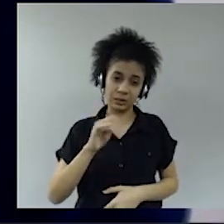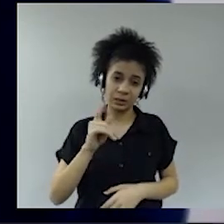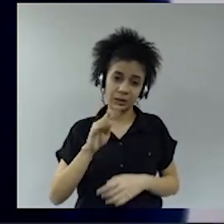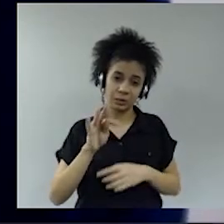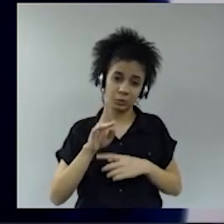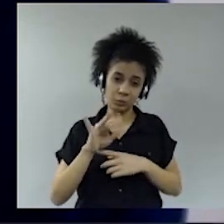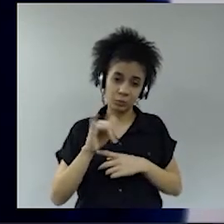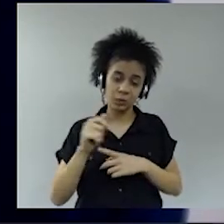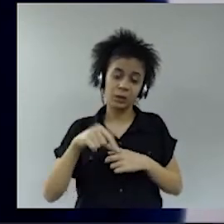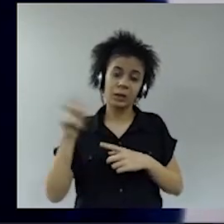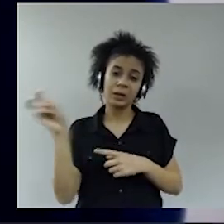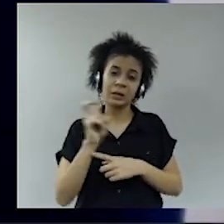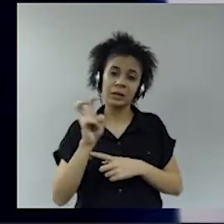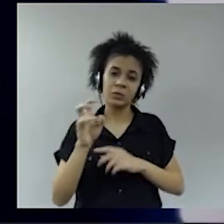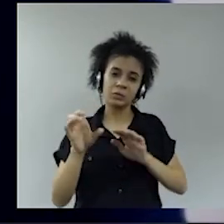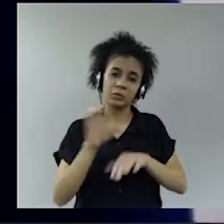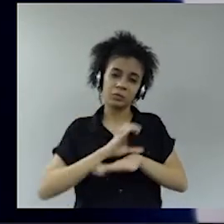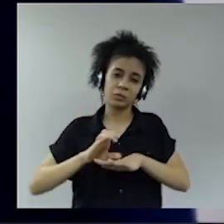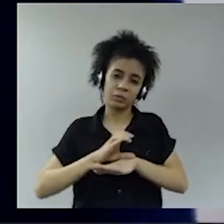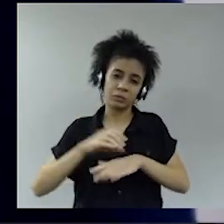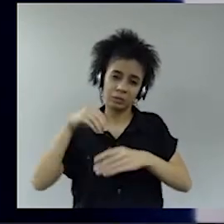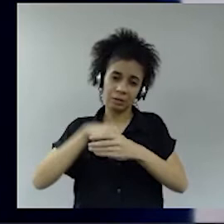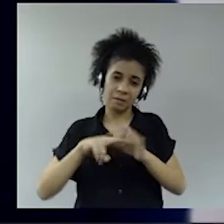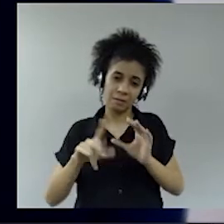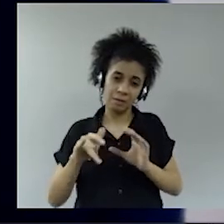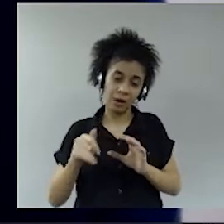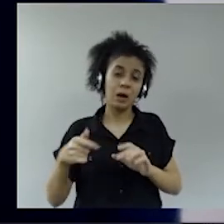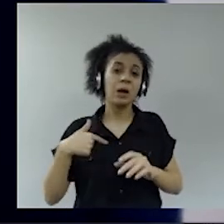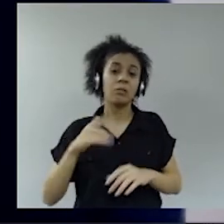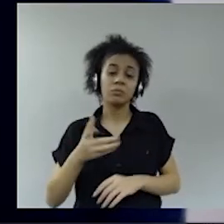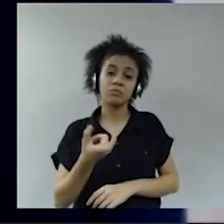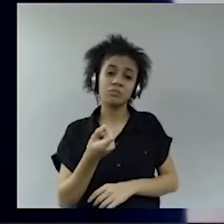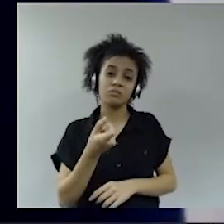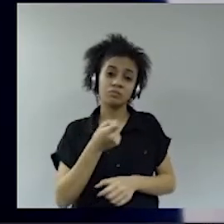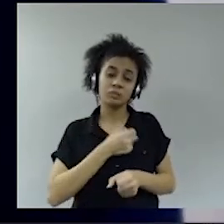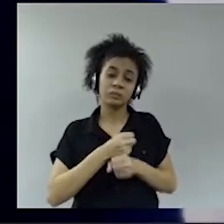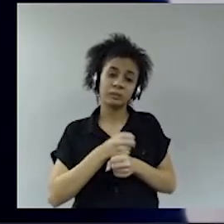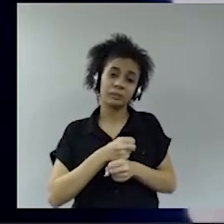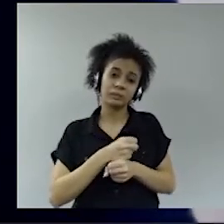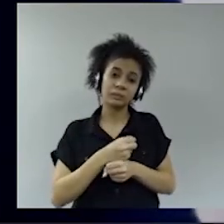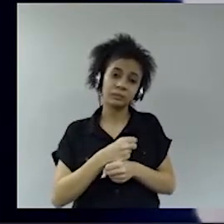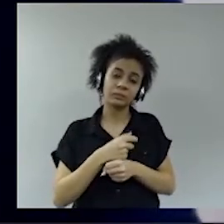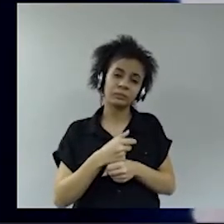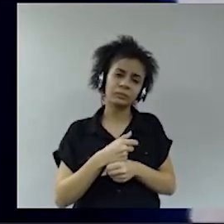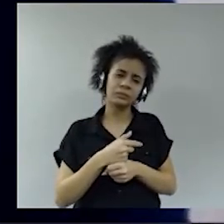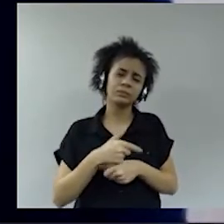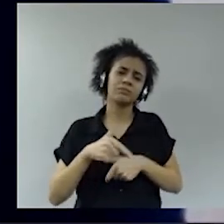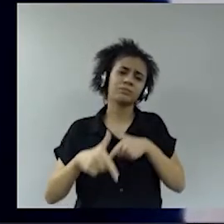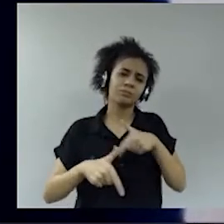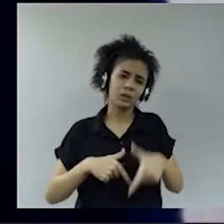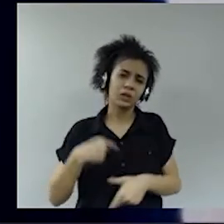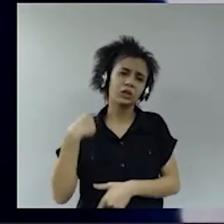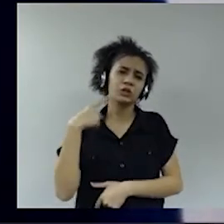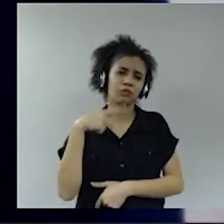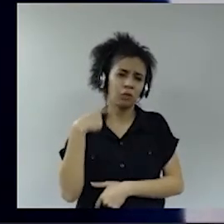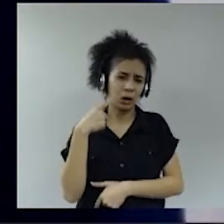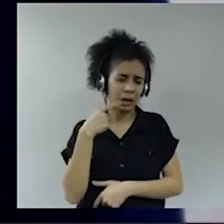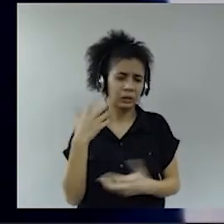5º Constitucional, exerci por 20 anos a nobre profissão de